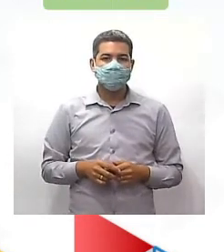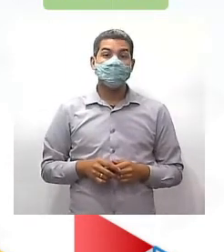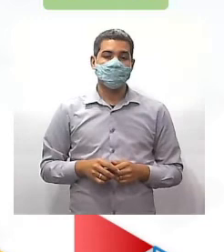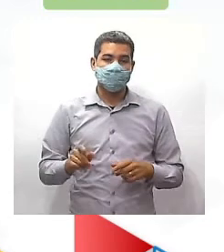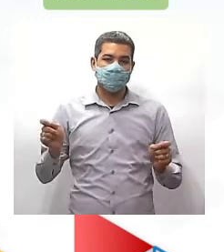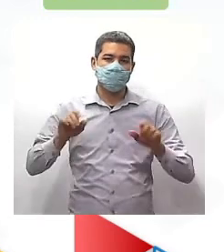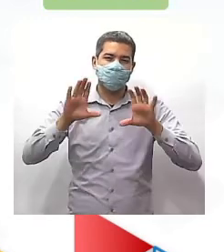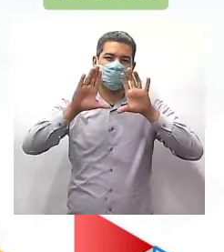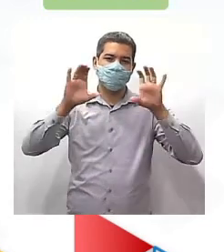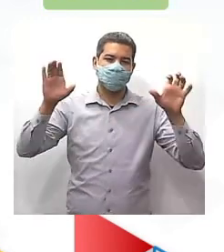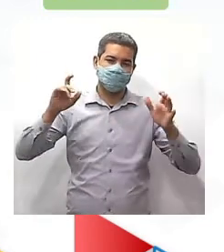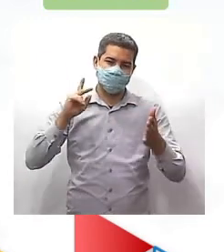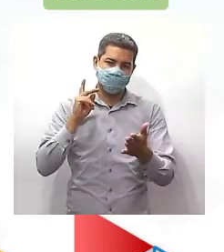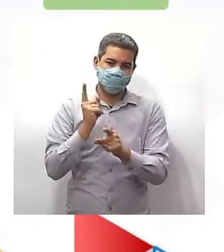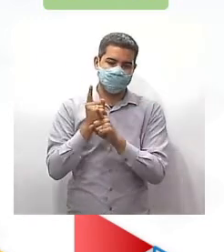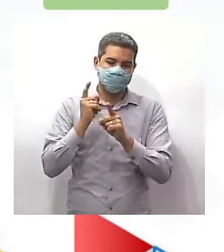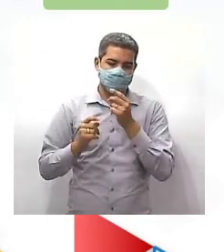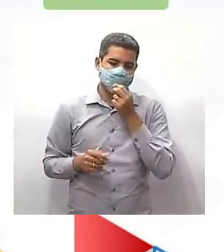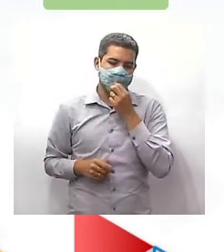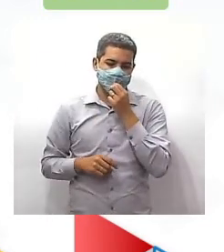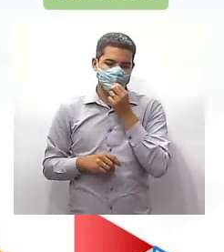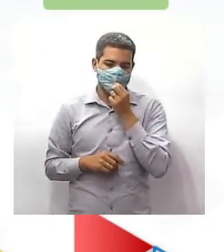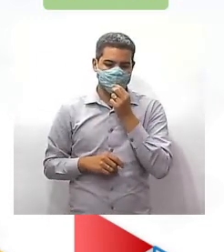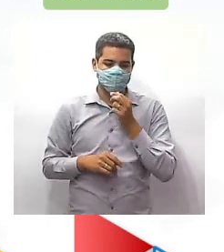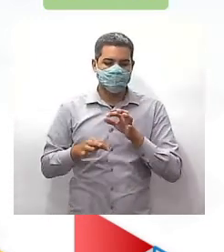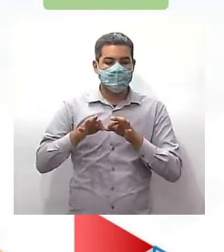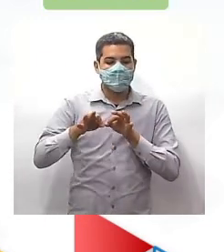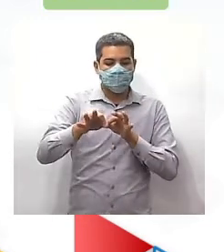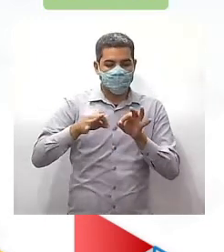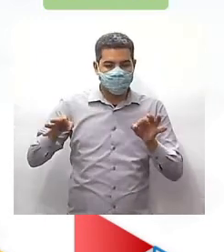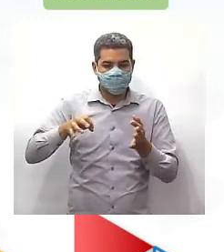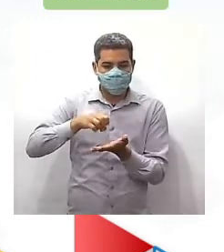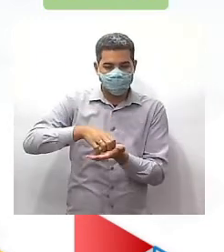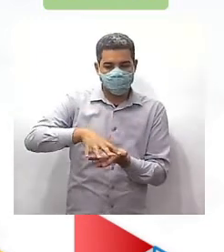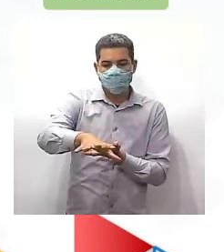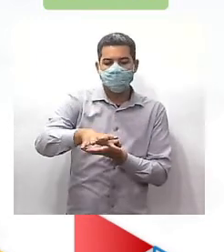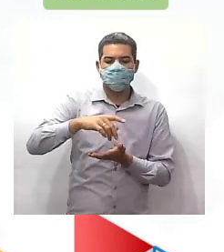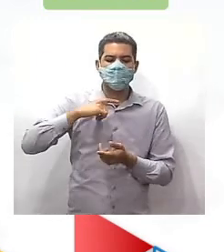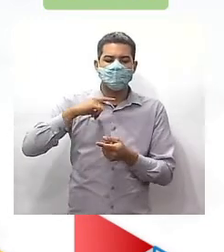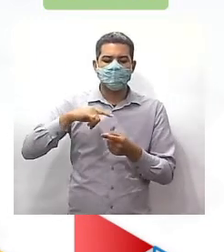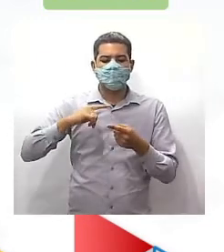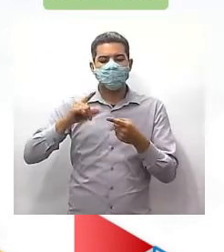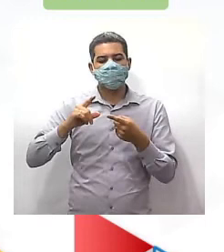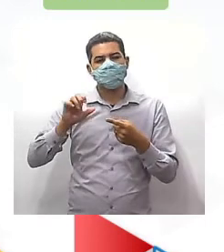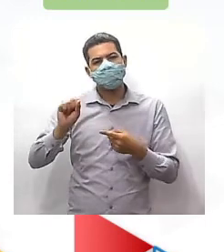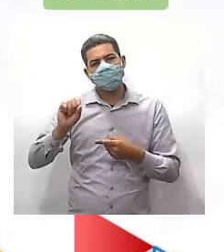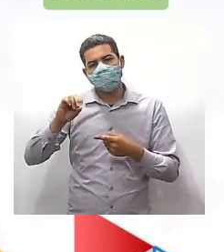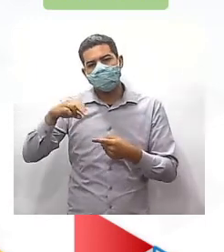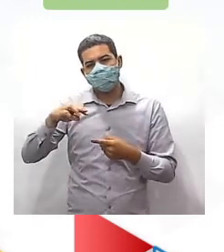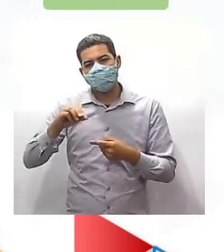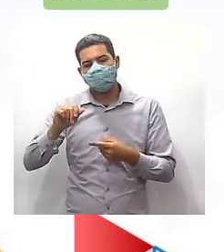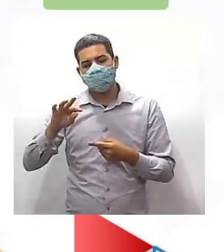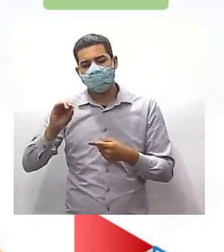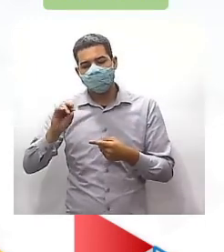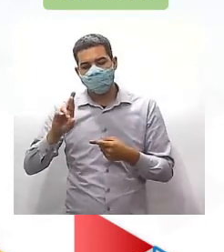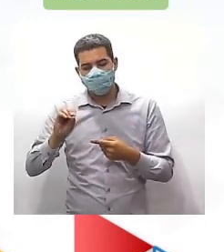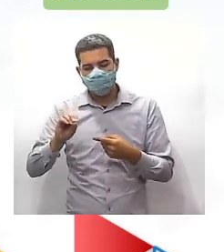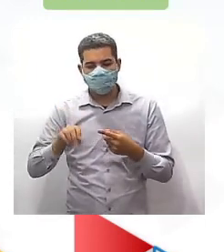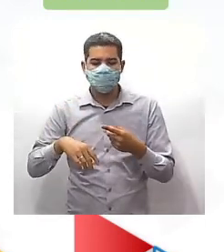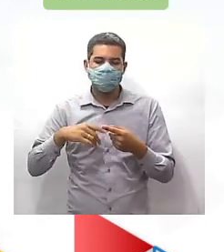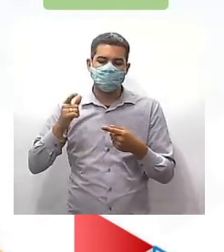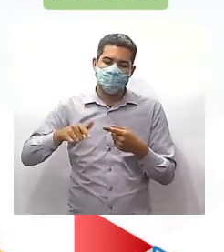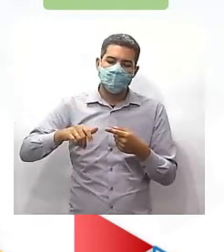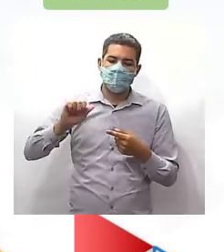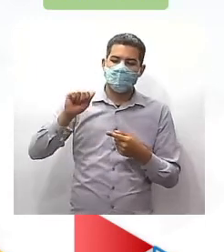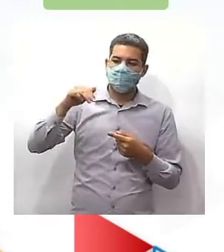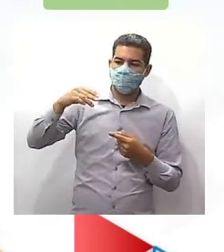nuvem. Medida de dispersão. Também posso usar o somatório. Também posso usar claramente a